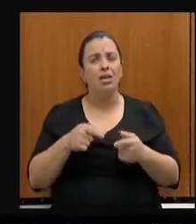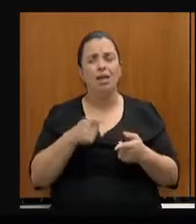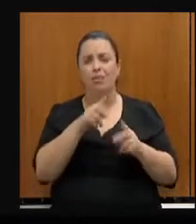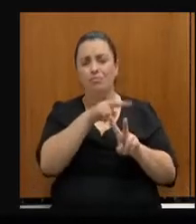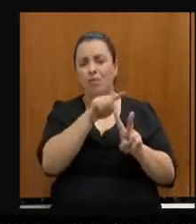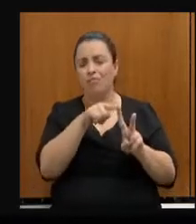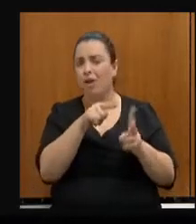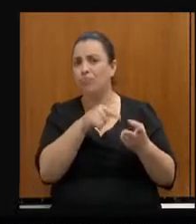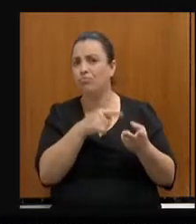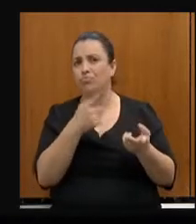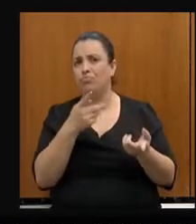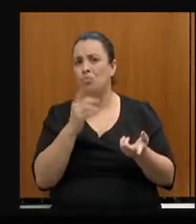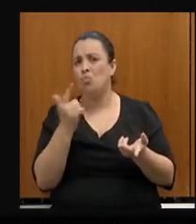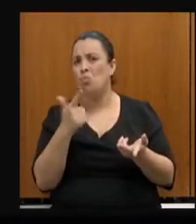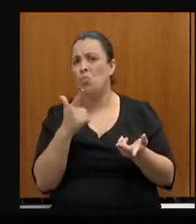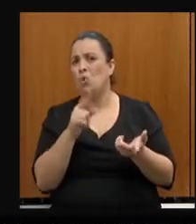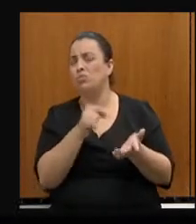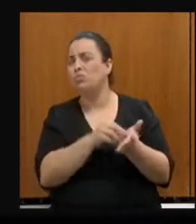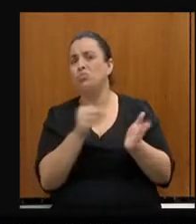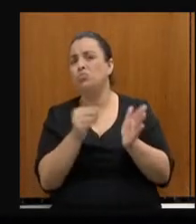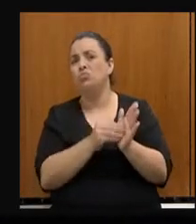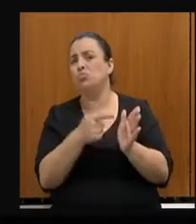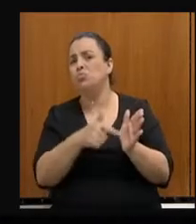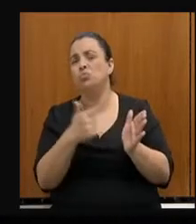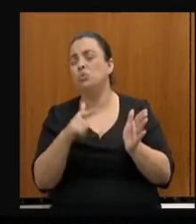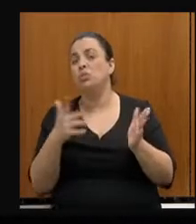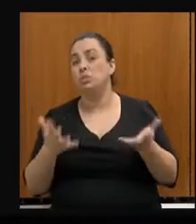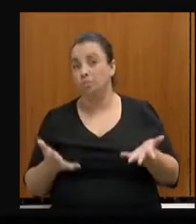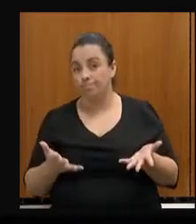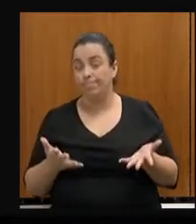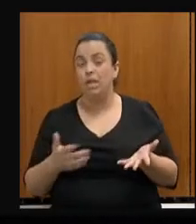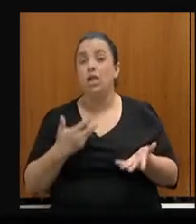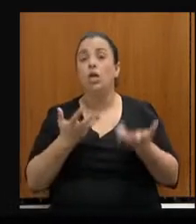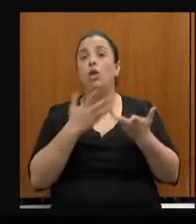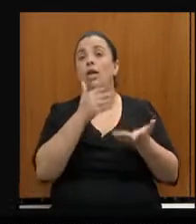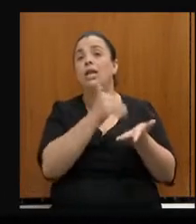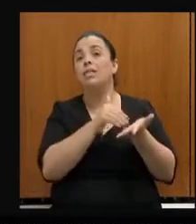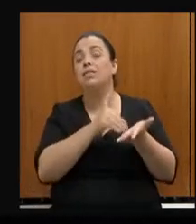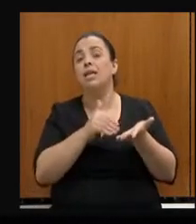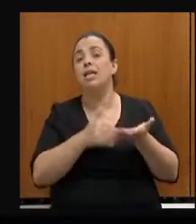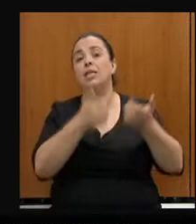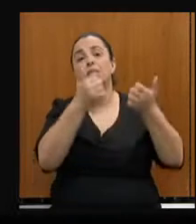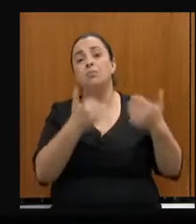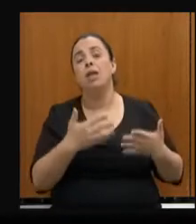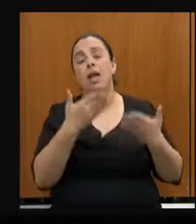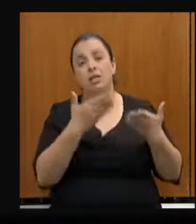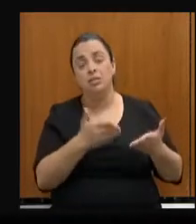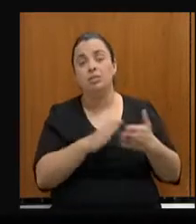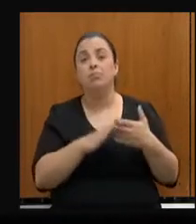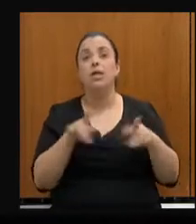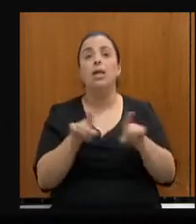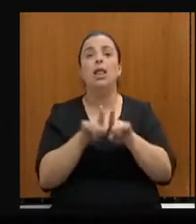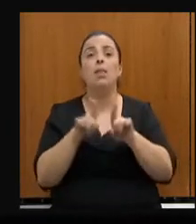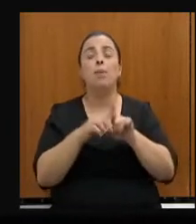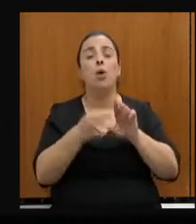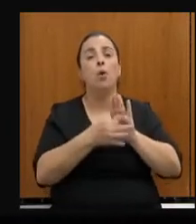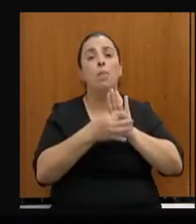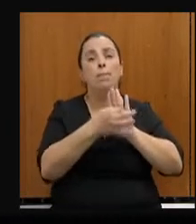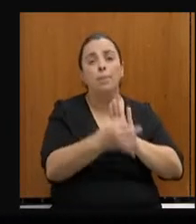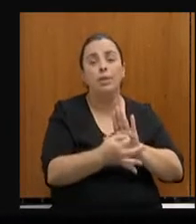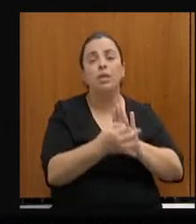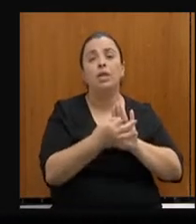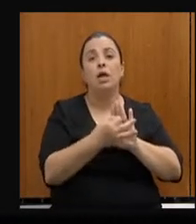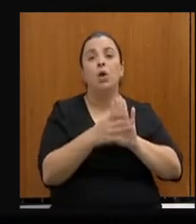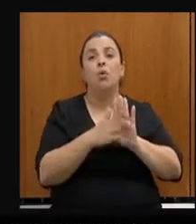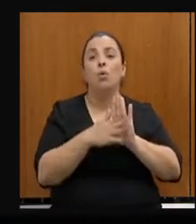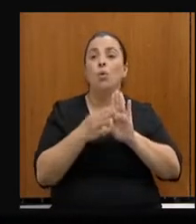vale eu não queria fazer queria ouvir secretária sobre isso e mais também fazer uma sugestão a vossa excelência deve